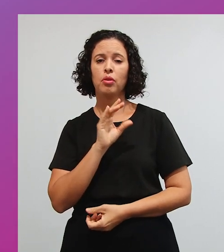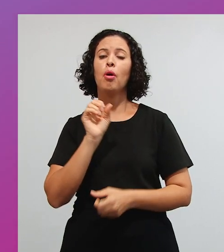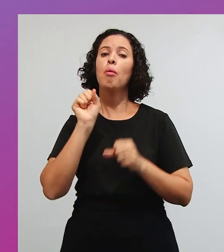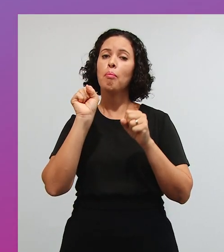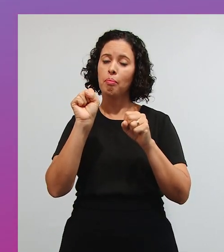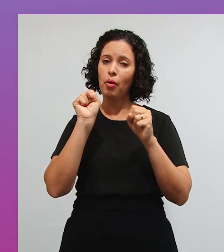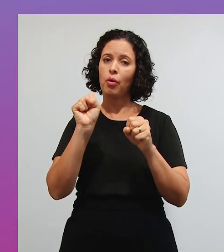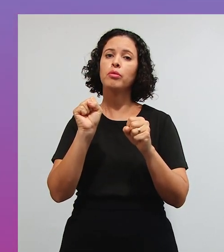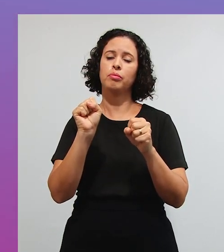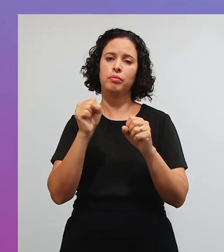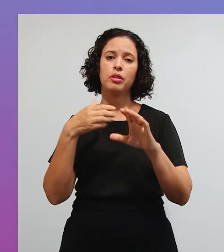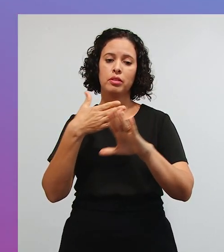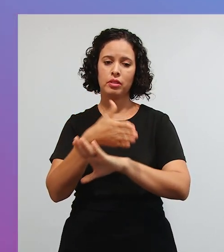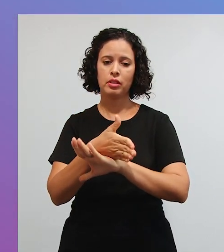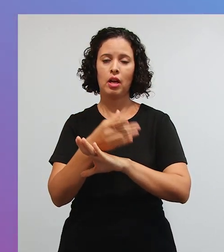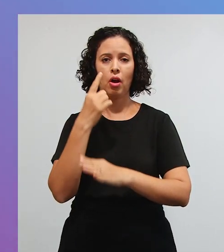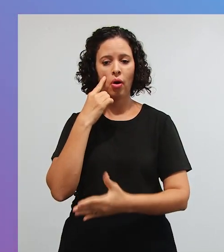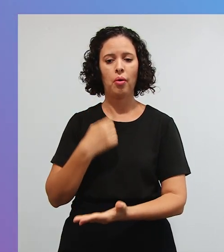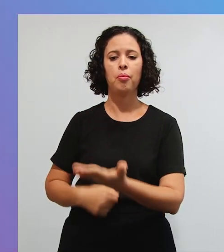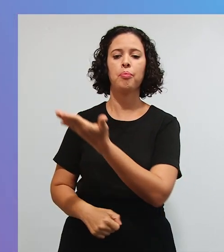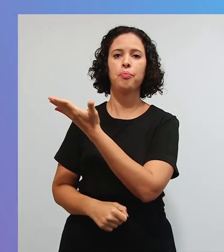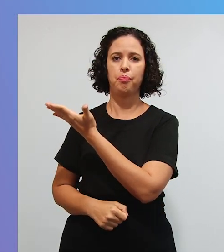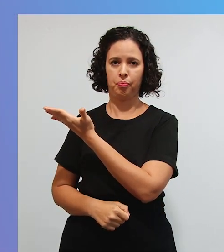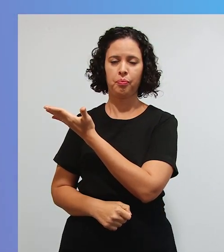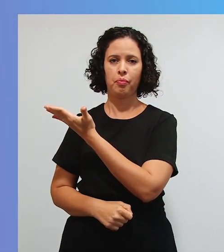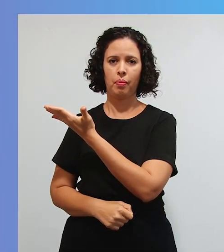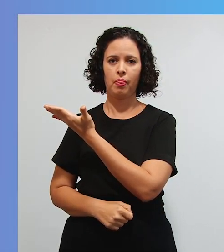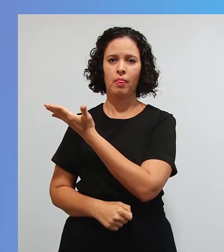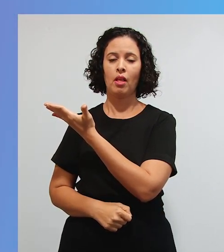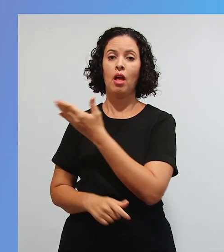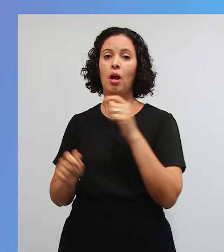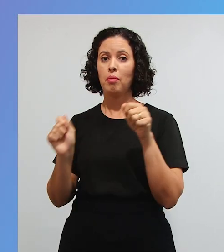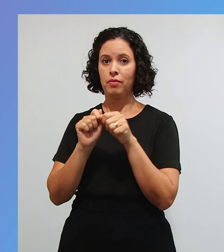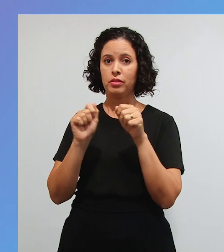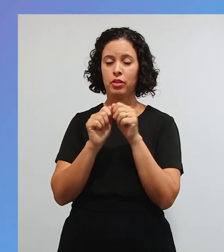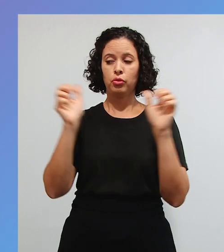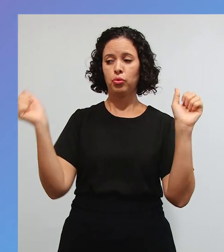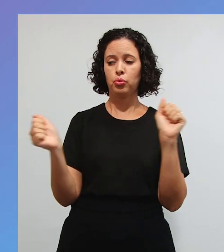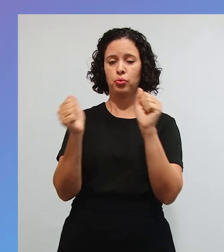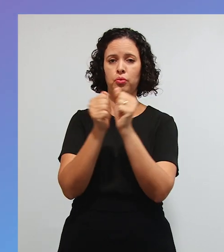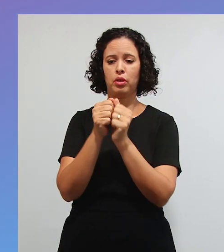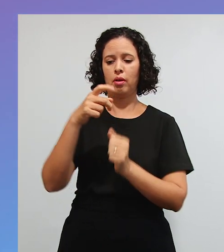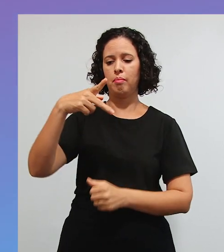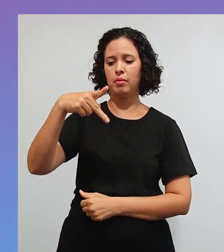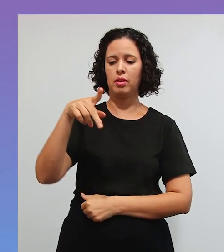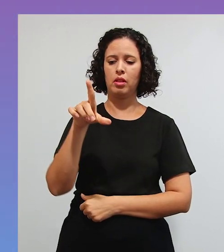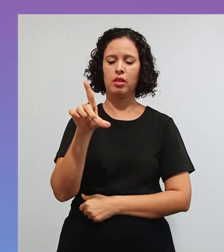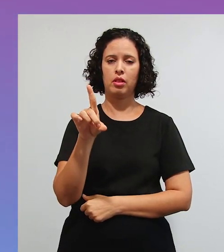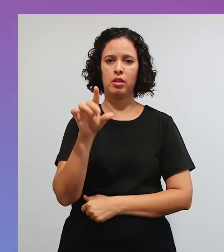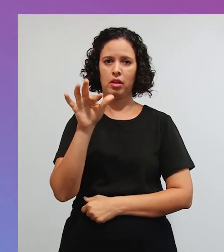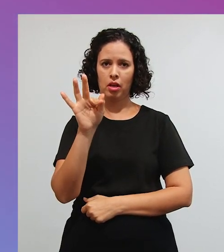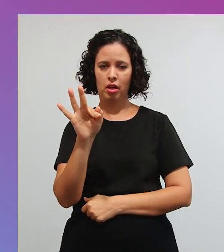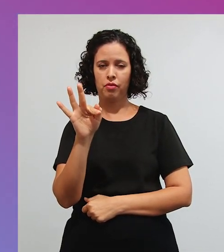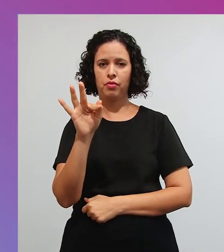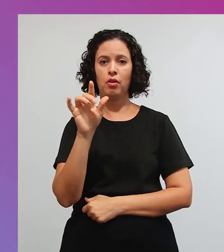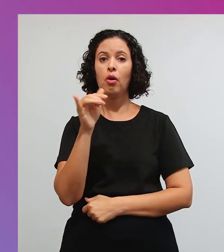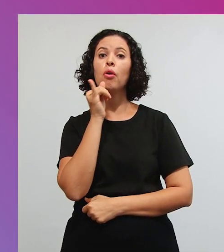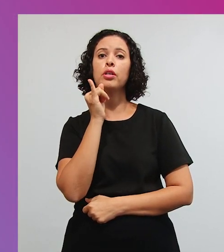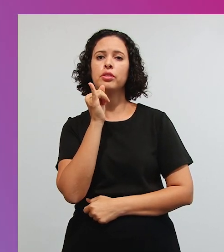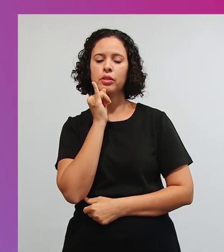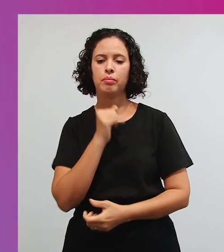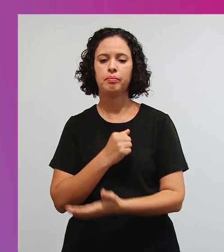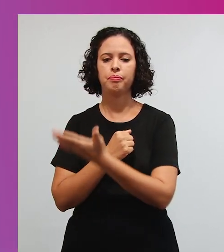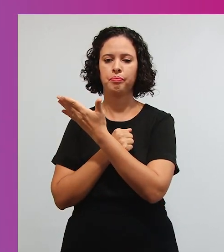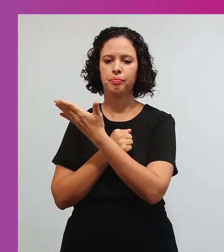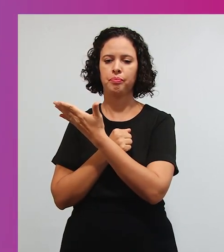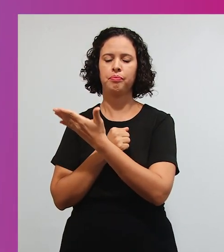pelo computador, por exemplo, I Love PDF, e escolha a opção Juntar PDF. Veja alguns exemplos a